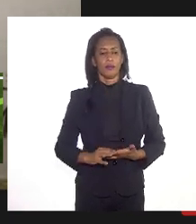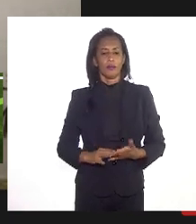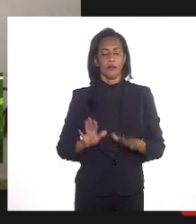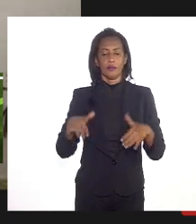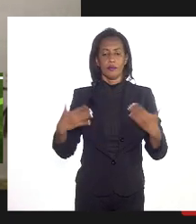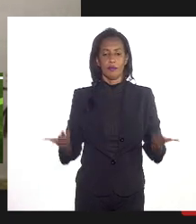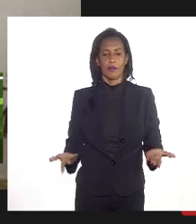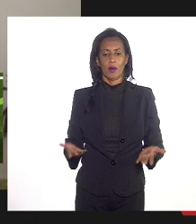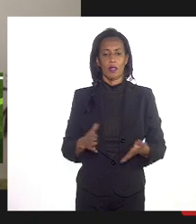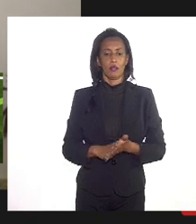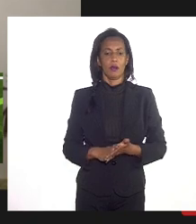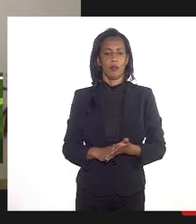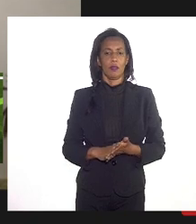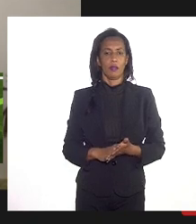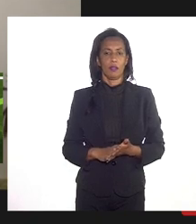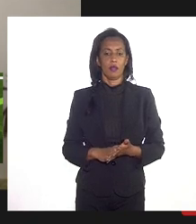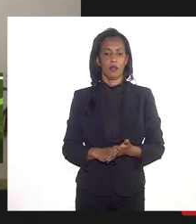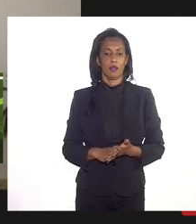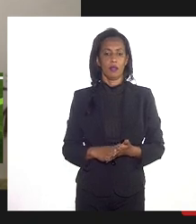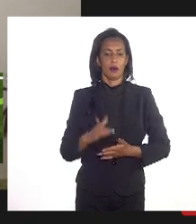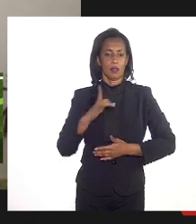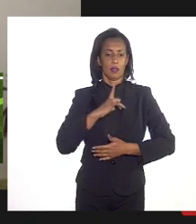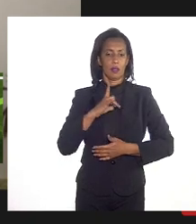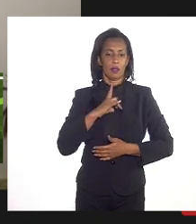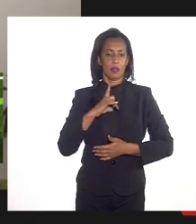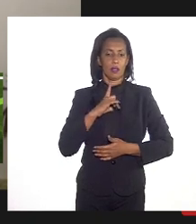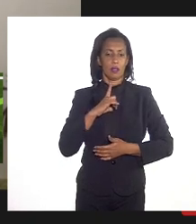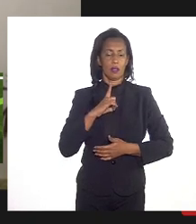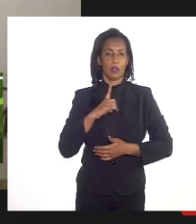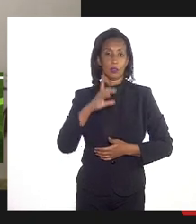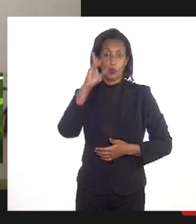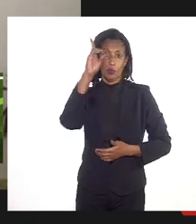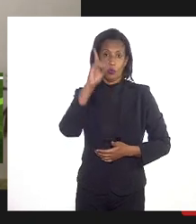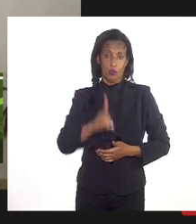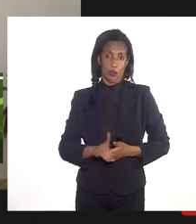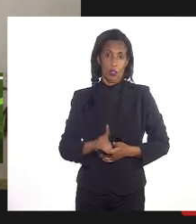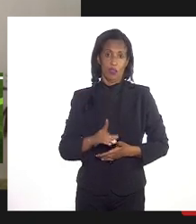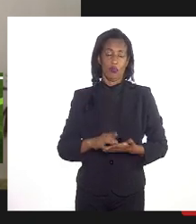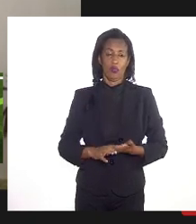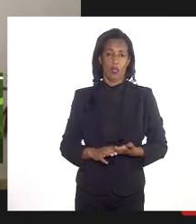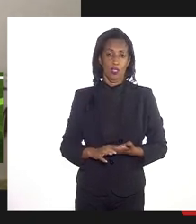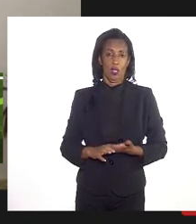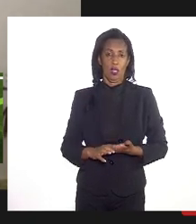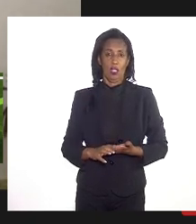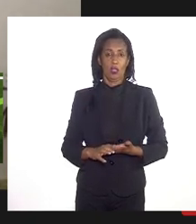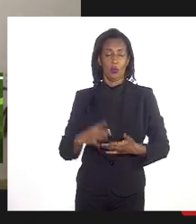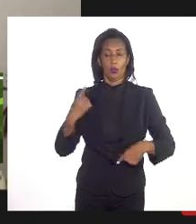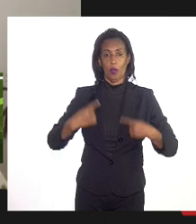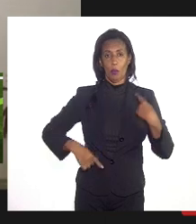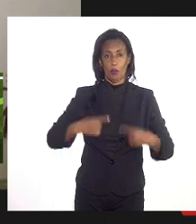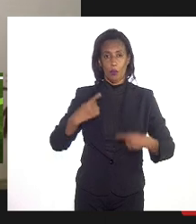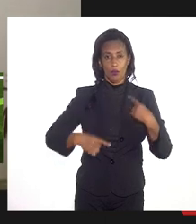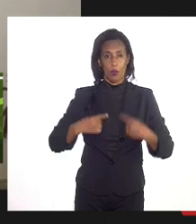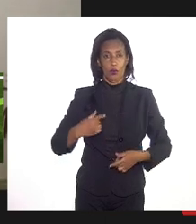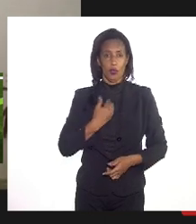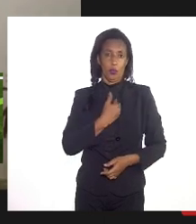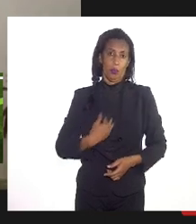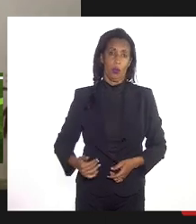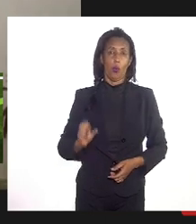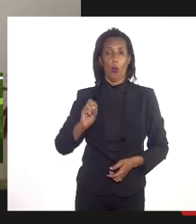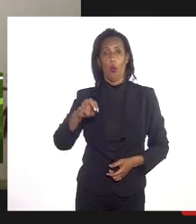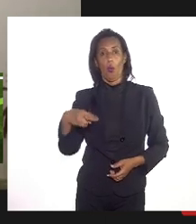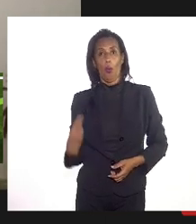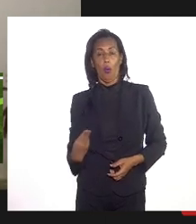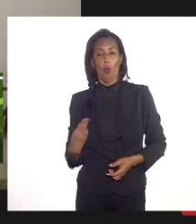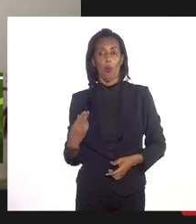enfim, porventura têm aí o seu direito vilipendiado por políticas públicas ou mesmo